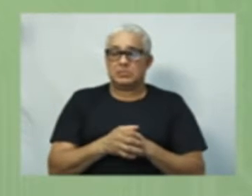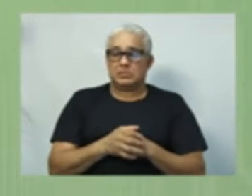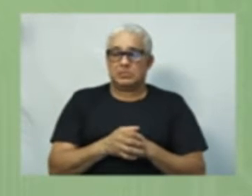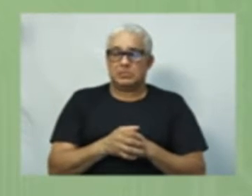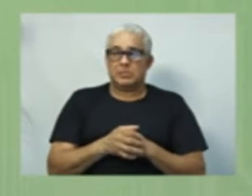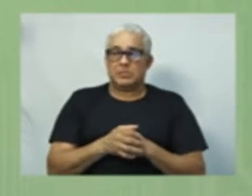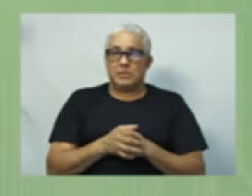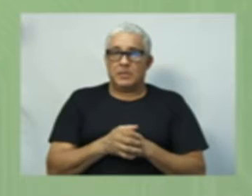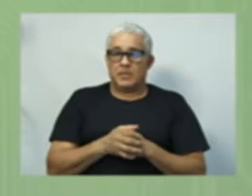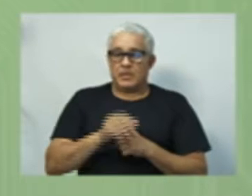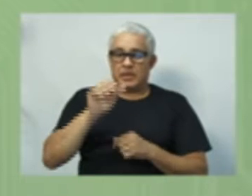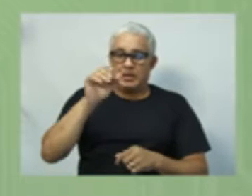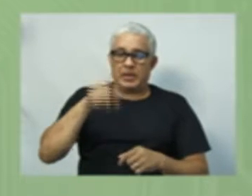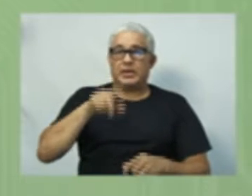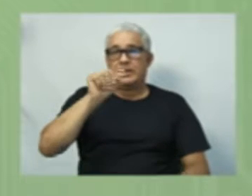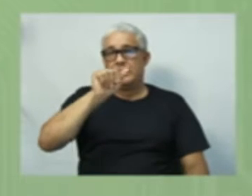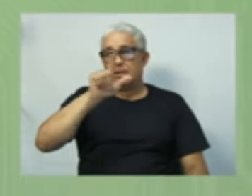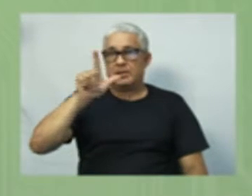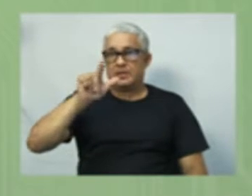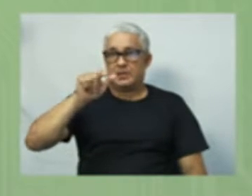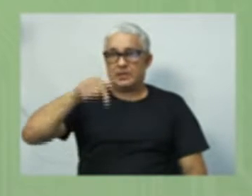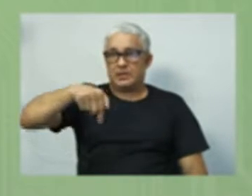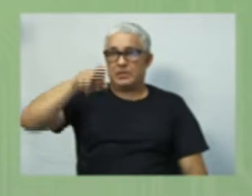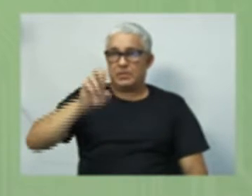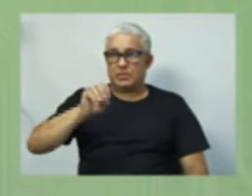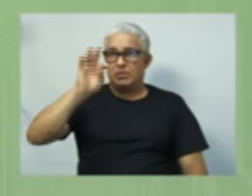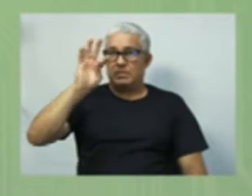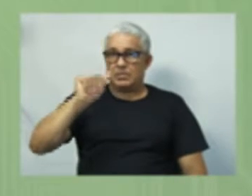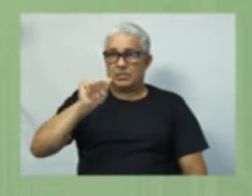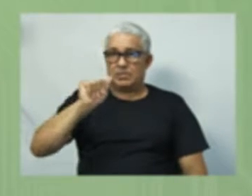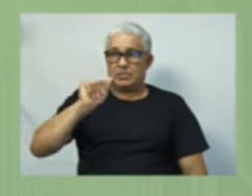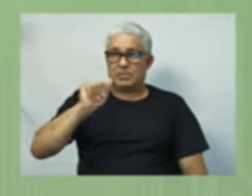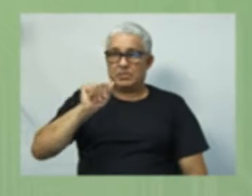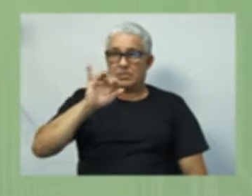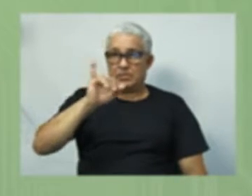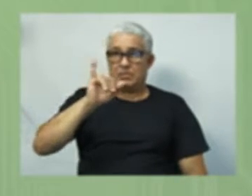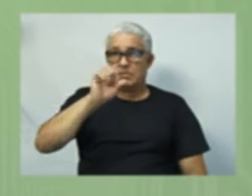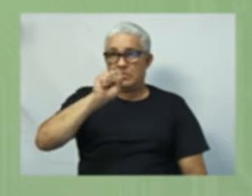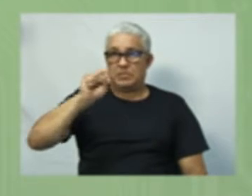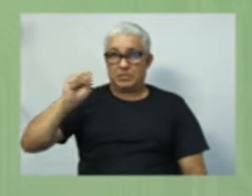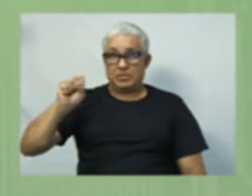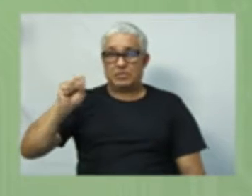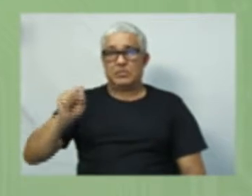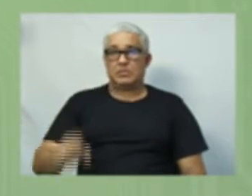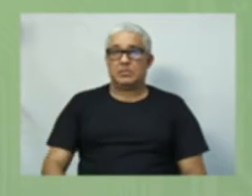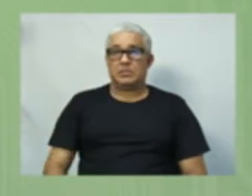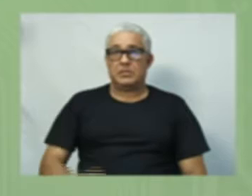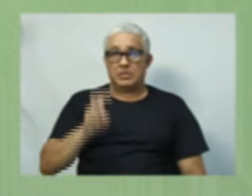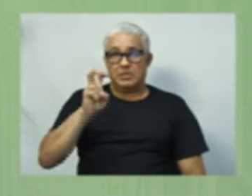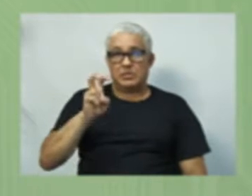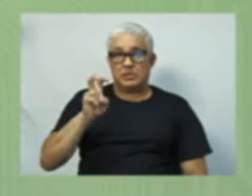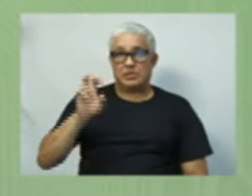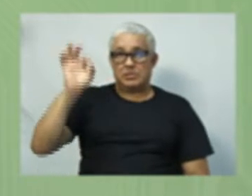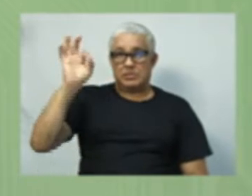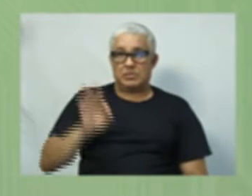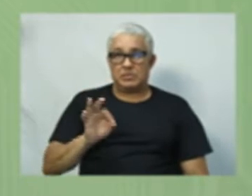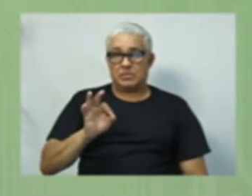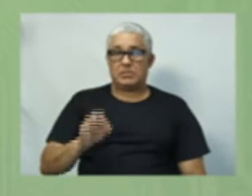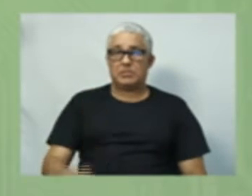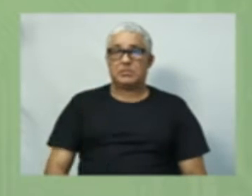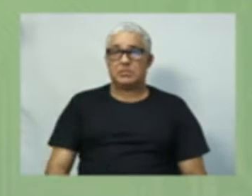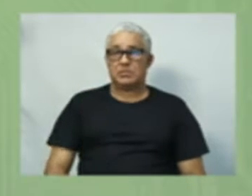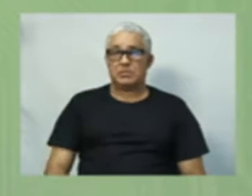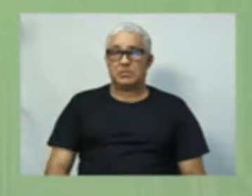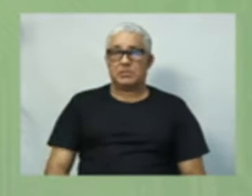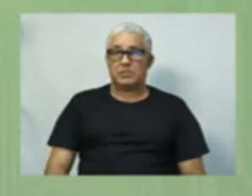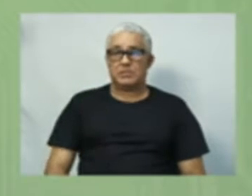incidência da alíquota, que é do ISS, nesse caso seria 5%, sobre o quê?